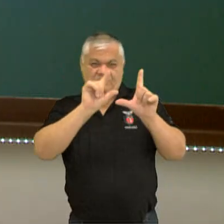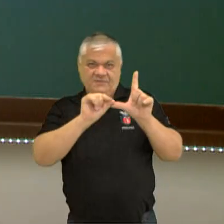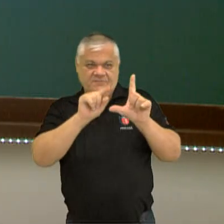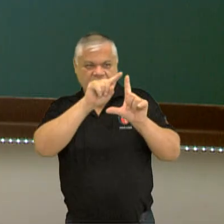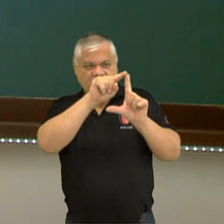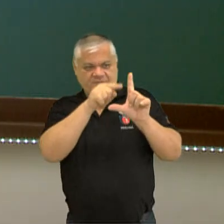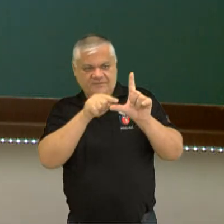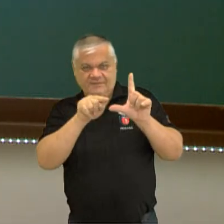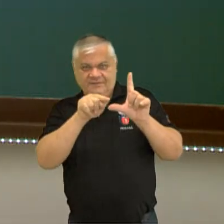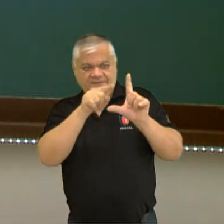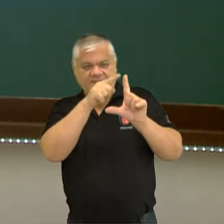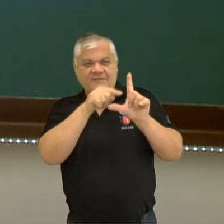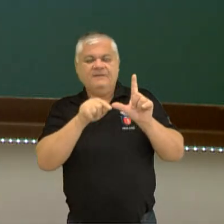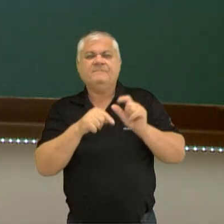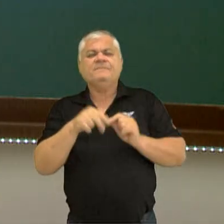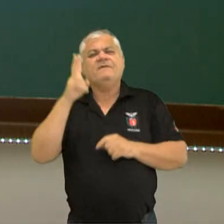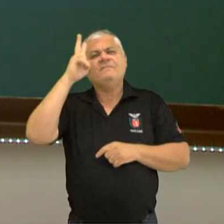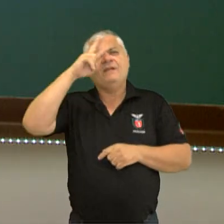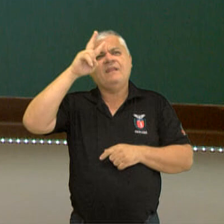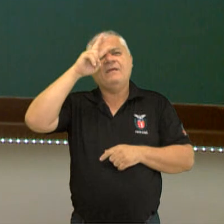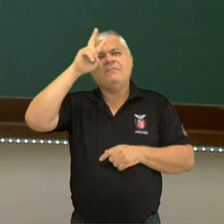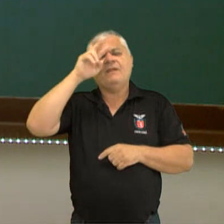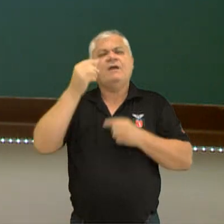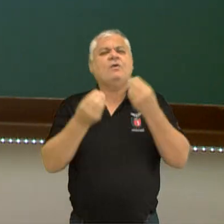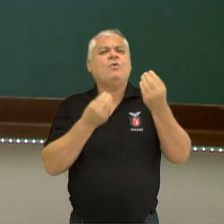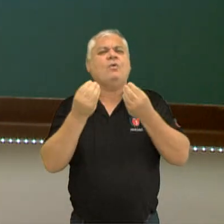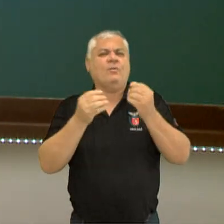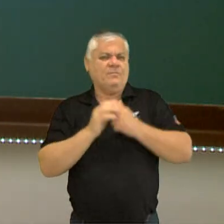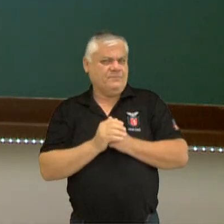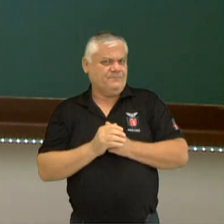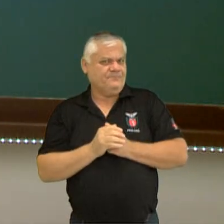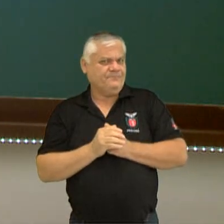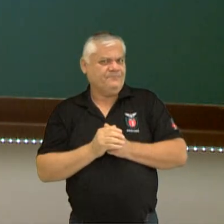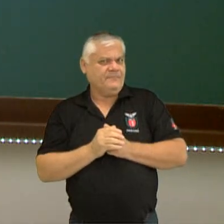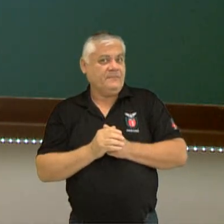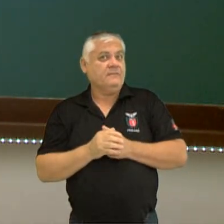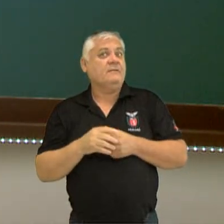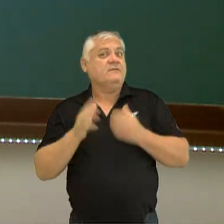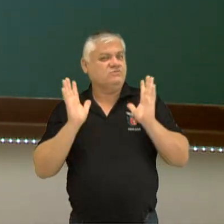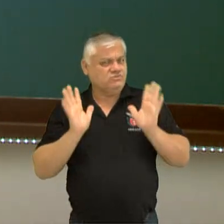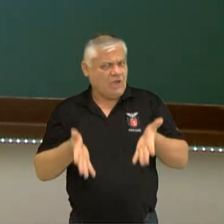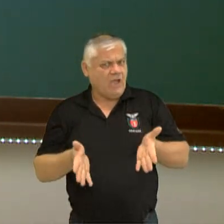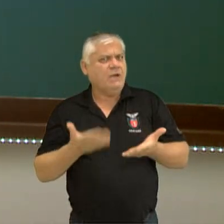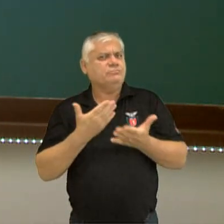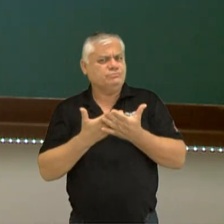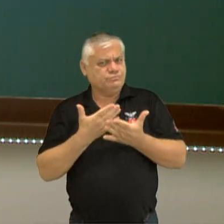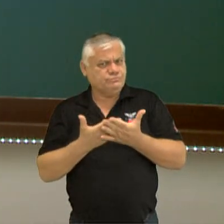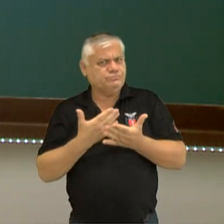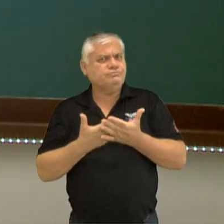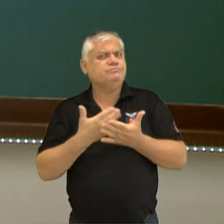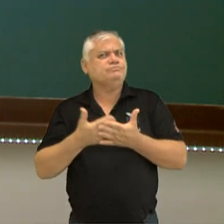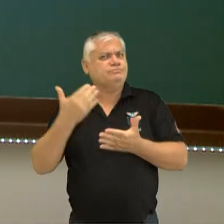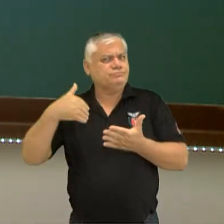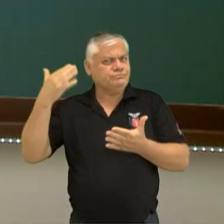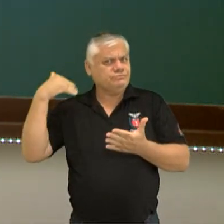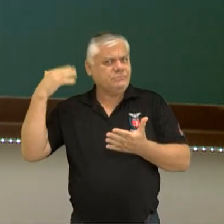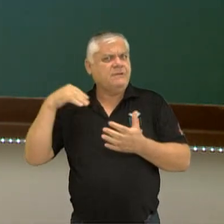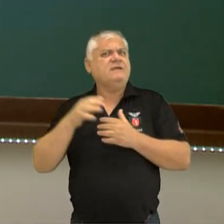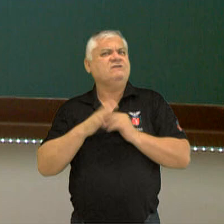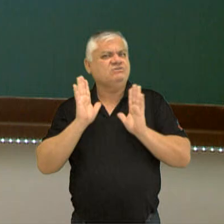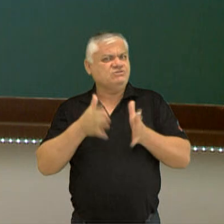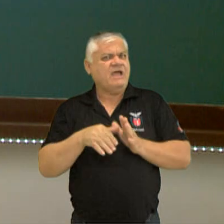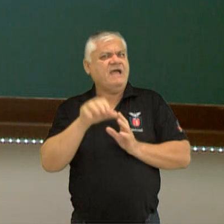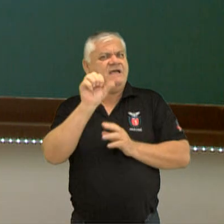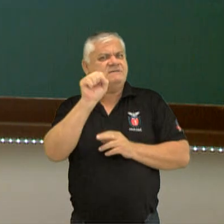tá? Então, nós vamos relembrar aqui os parâmetros. Por que eu digo relembrar? Porque nós já vimos isso quando estudamos a função seno.